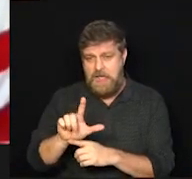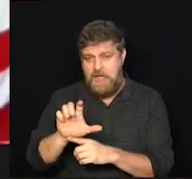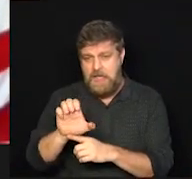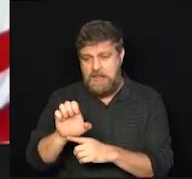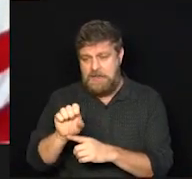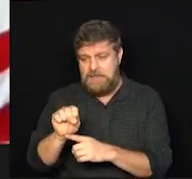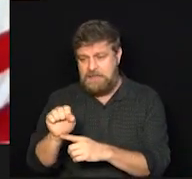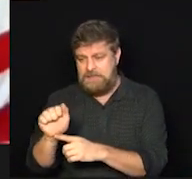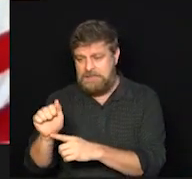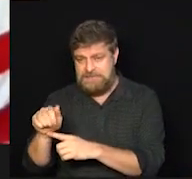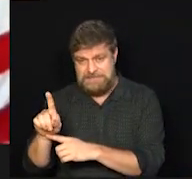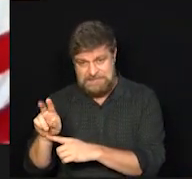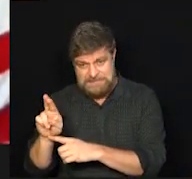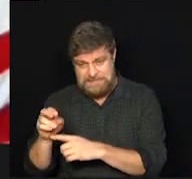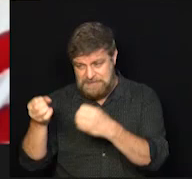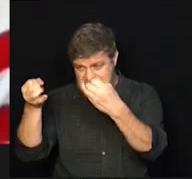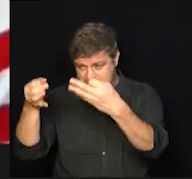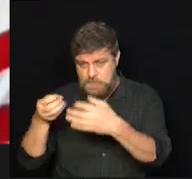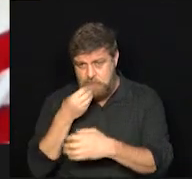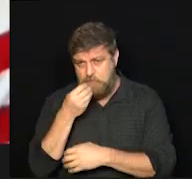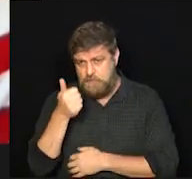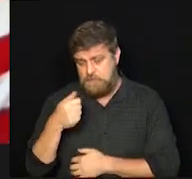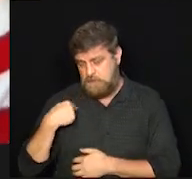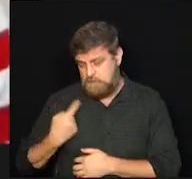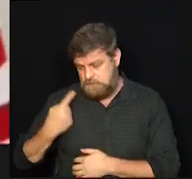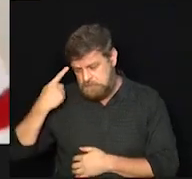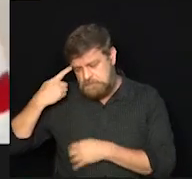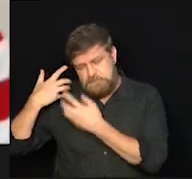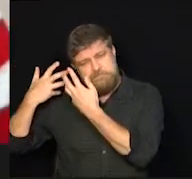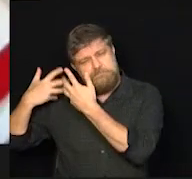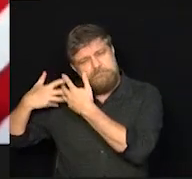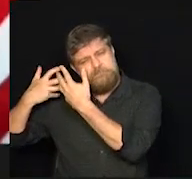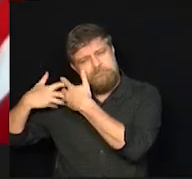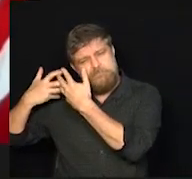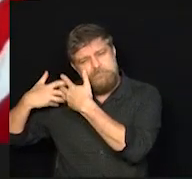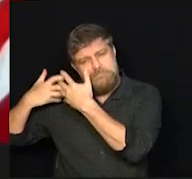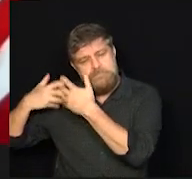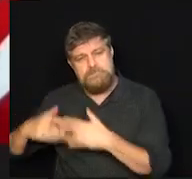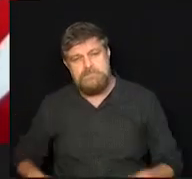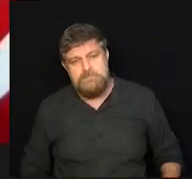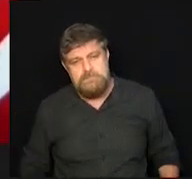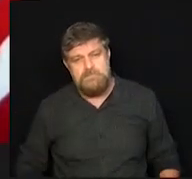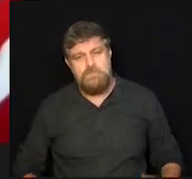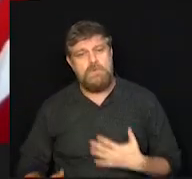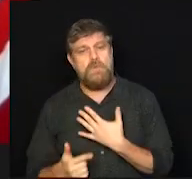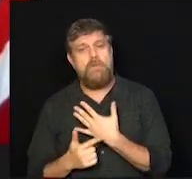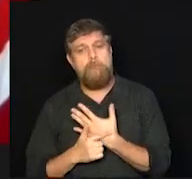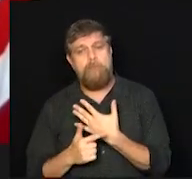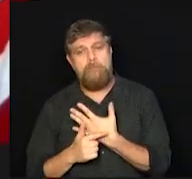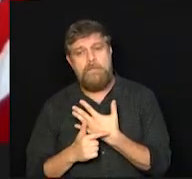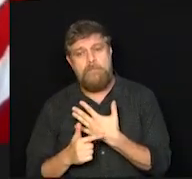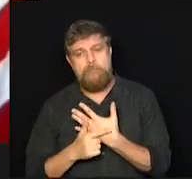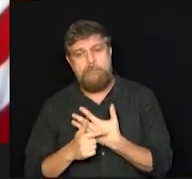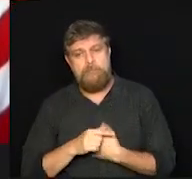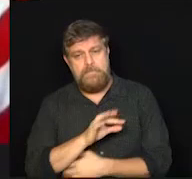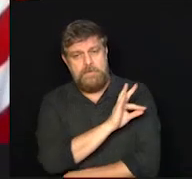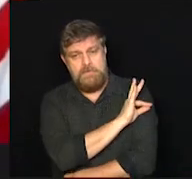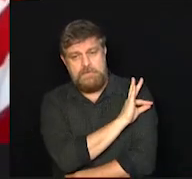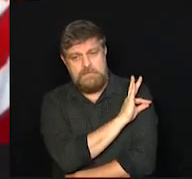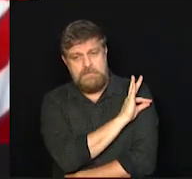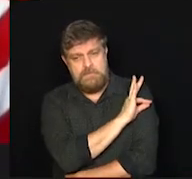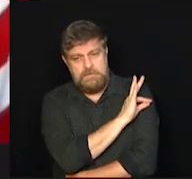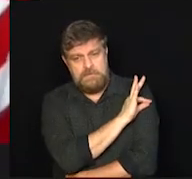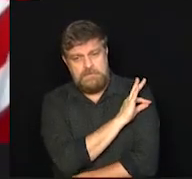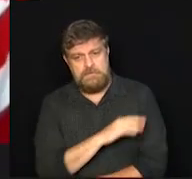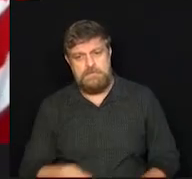que a gente pode refletir sobre o papel né da prefeitura